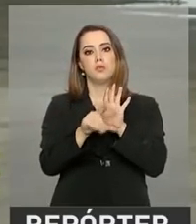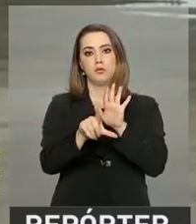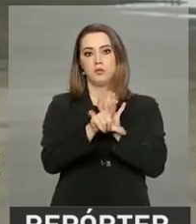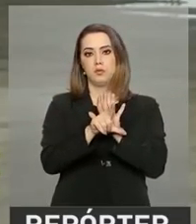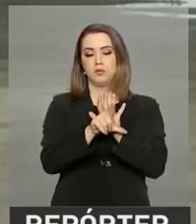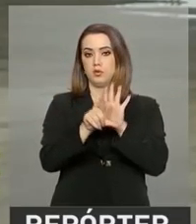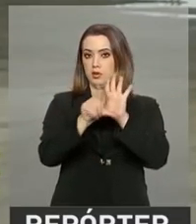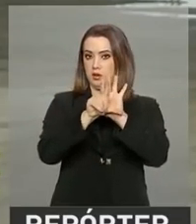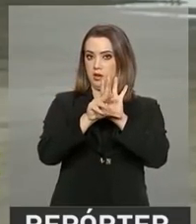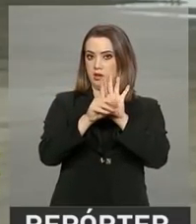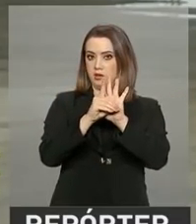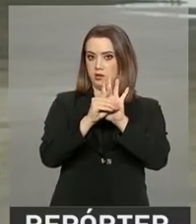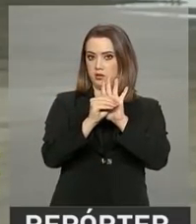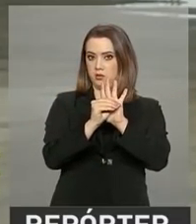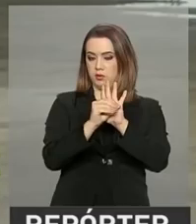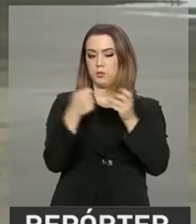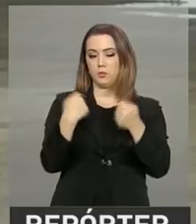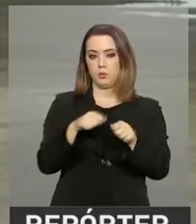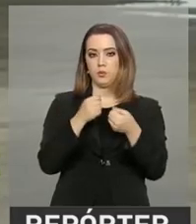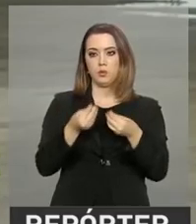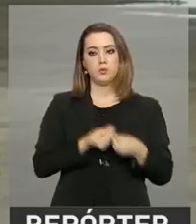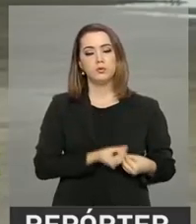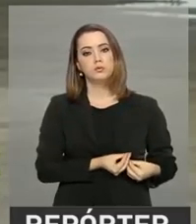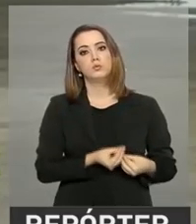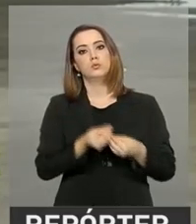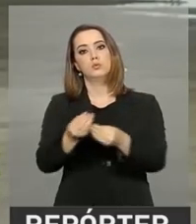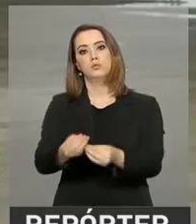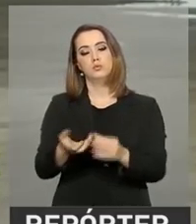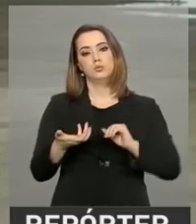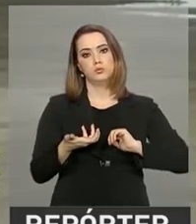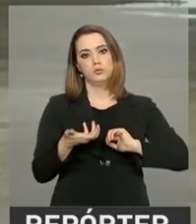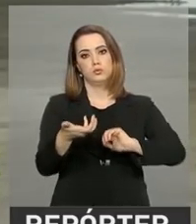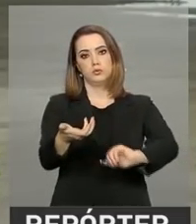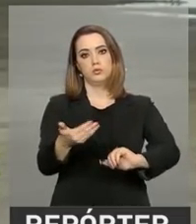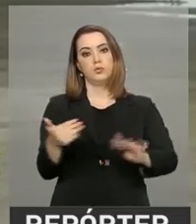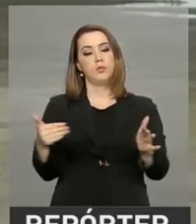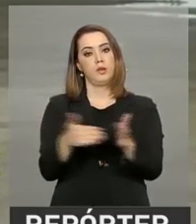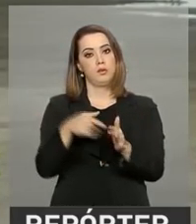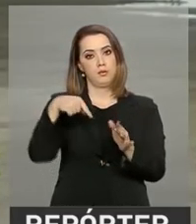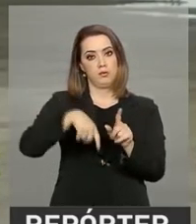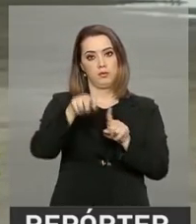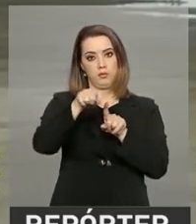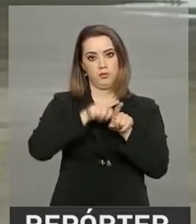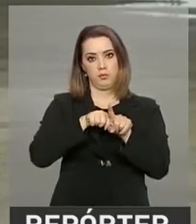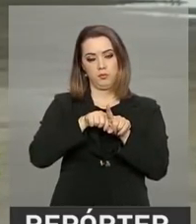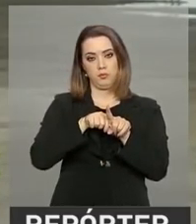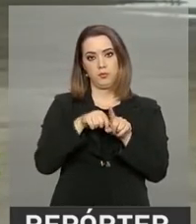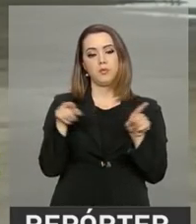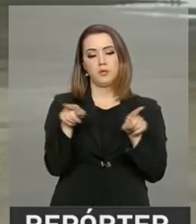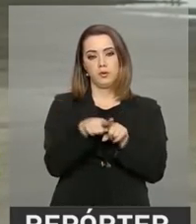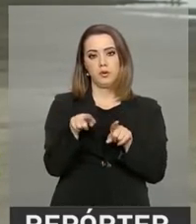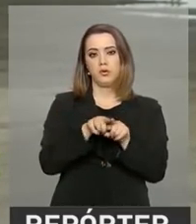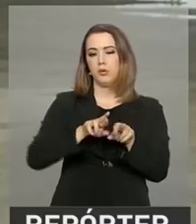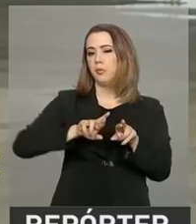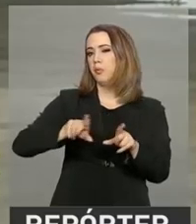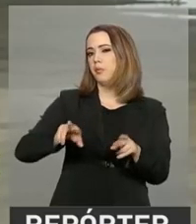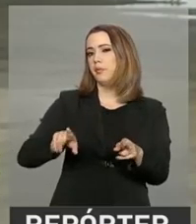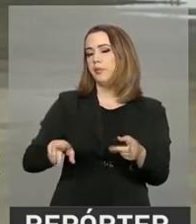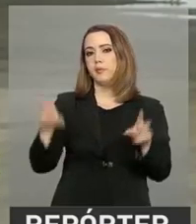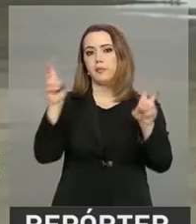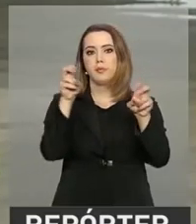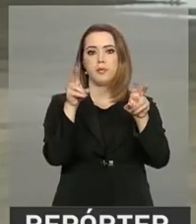vem que precisa ser enviado pelo governo ao congresso nacional até o fim deste mês e matérias que que podem ser